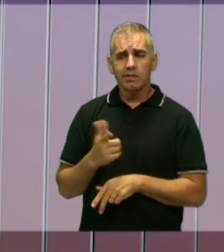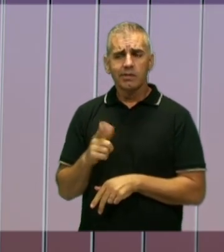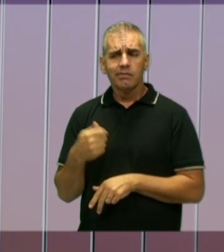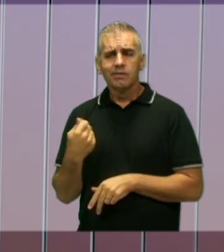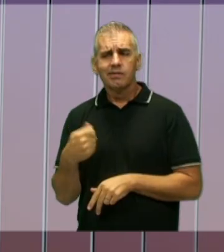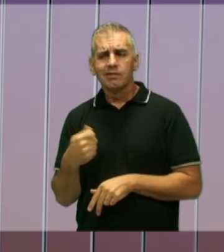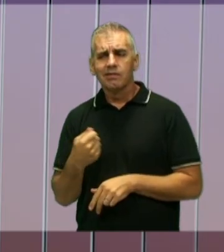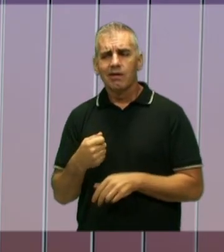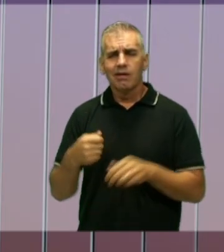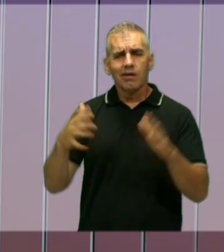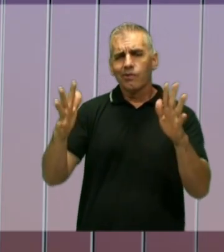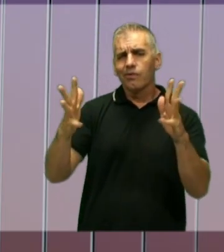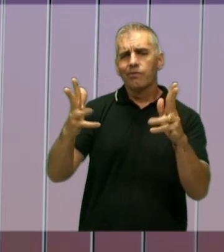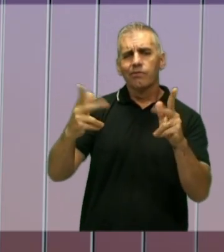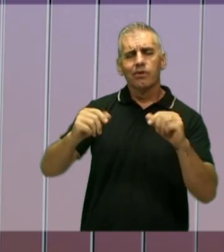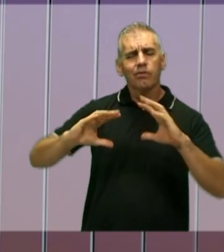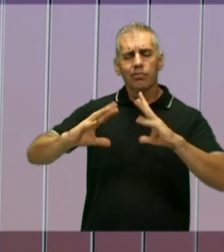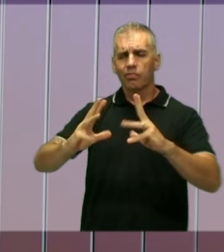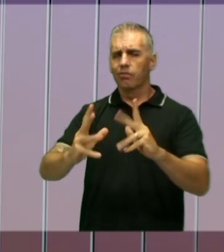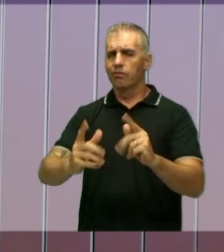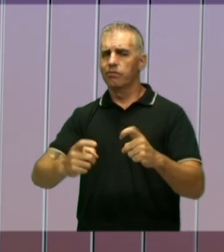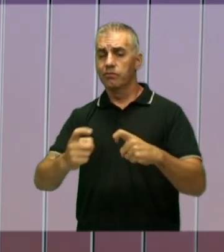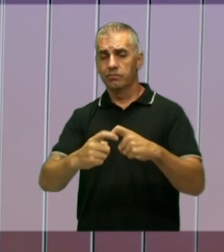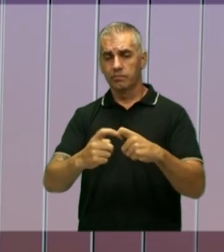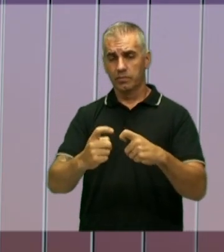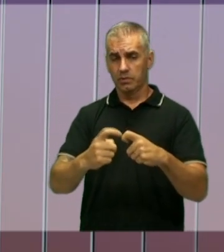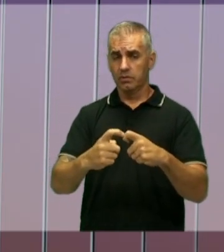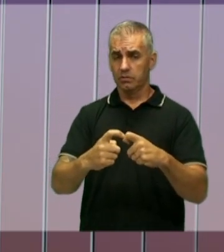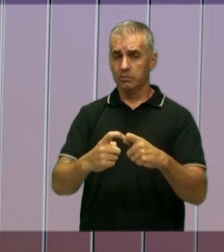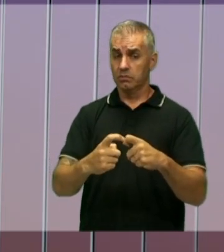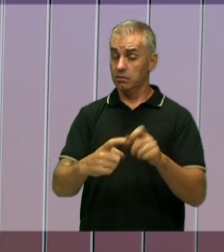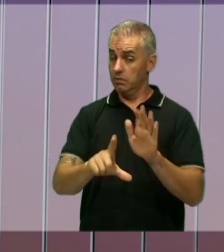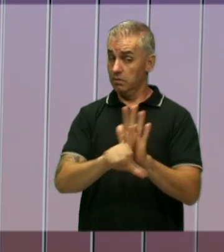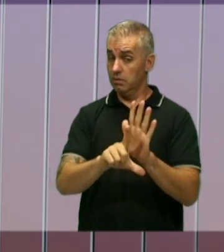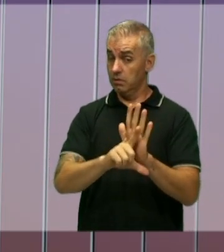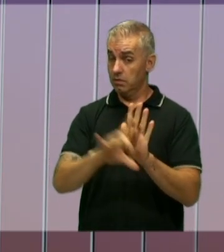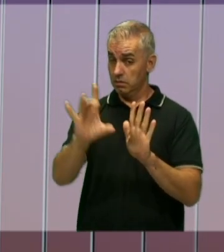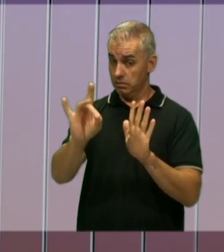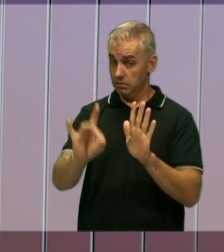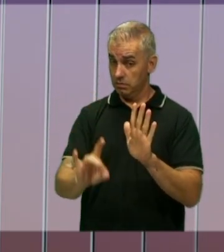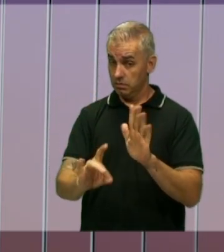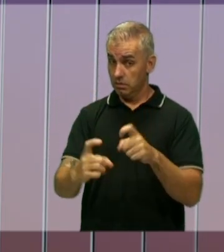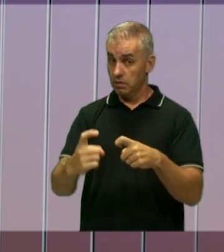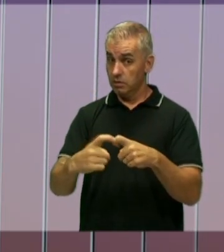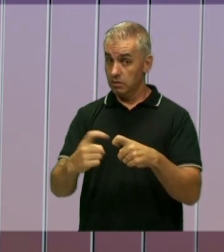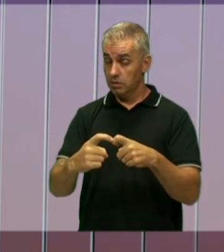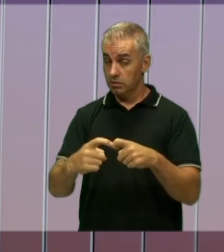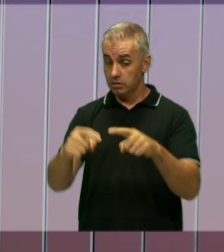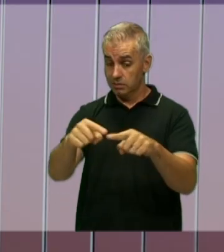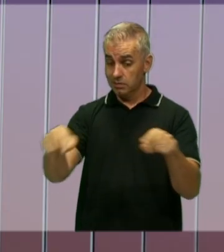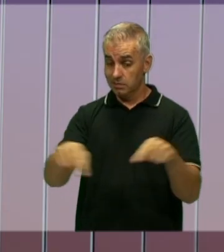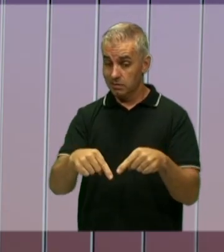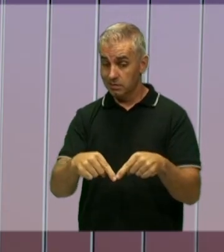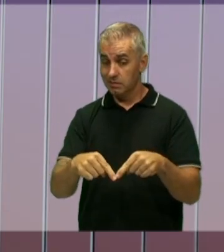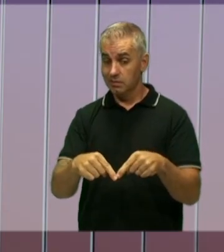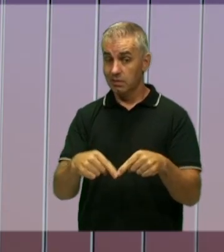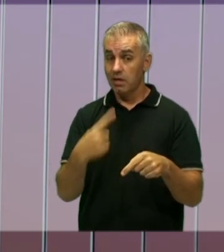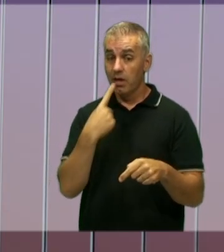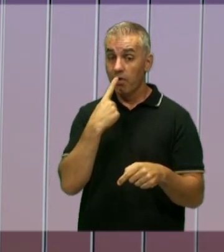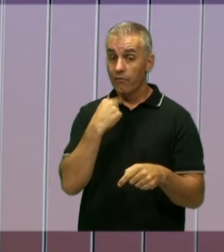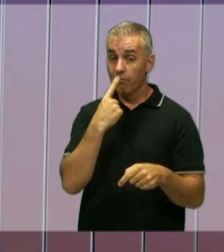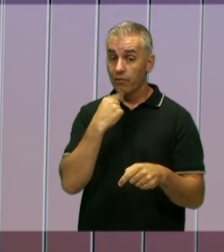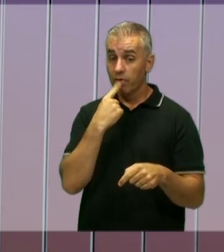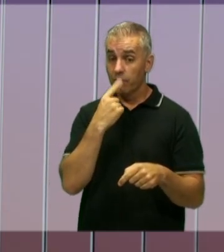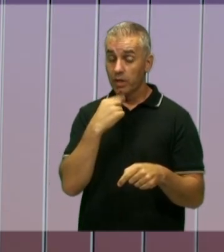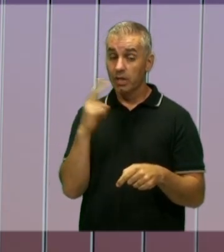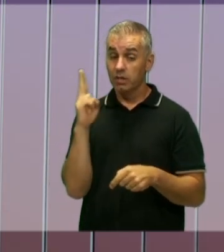essas qualificações todos os médicos da rede. Pelo contrário, a lei é muito específica. Os médicos que atuarem nas salas vermelhas. O que é uma sala vermelha? A